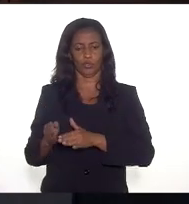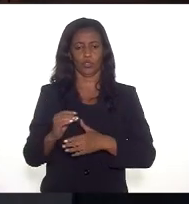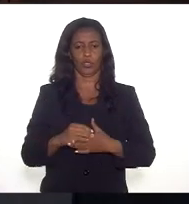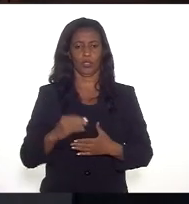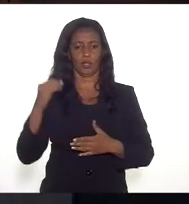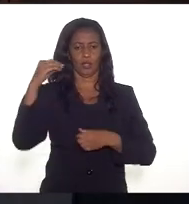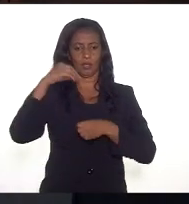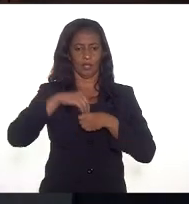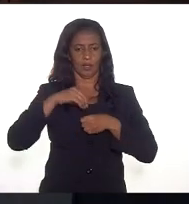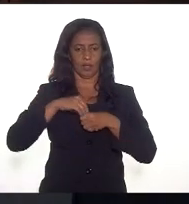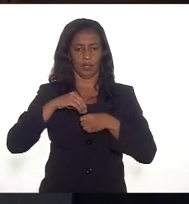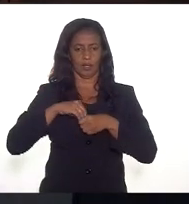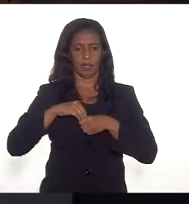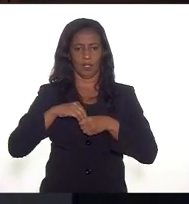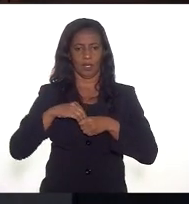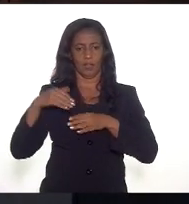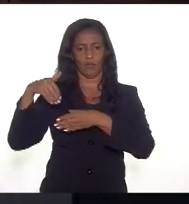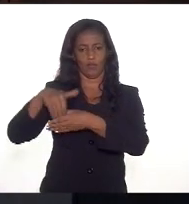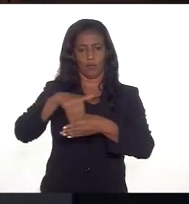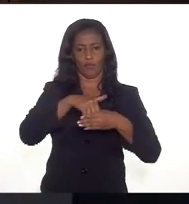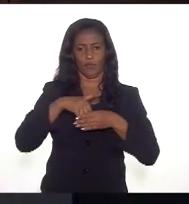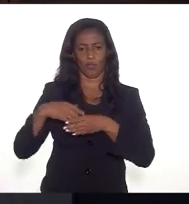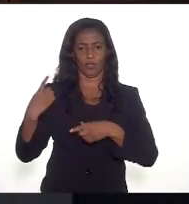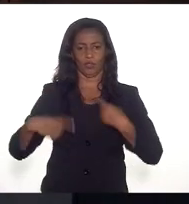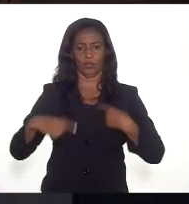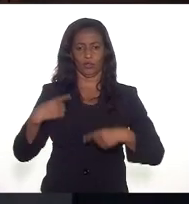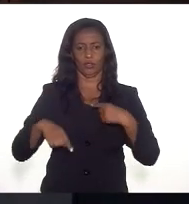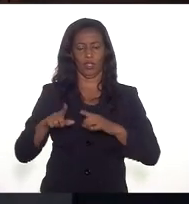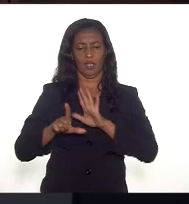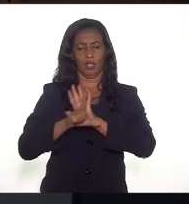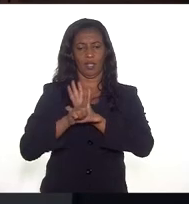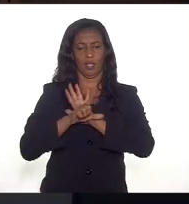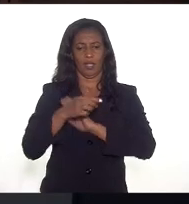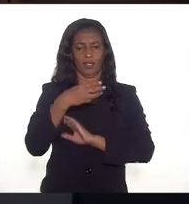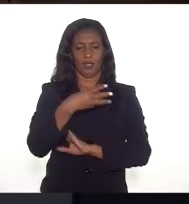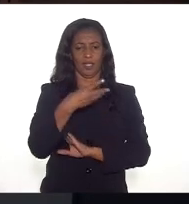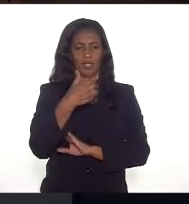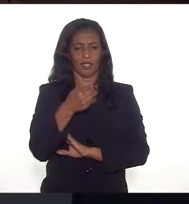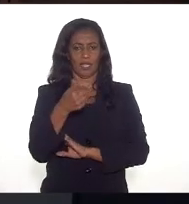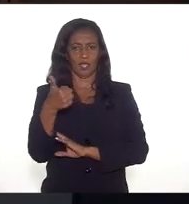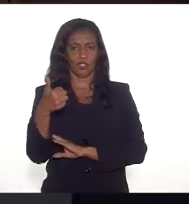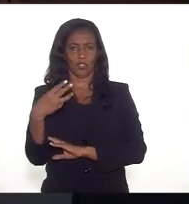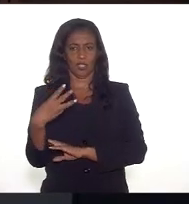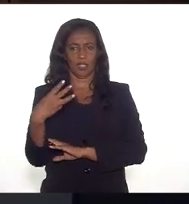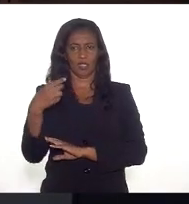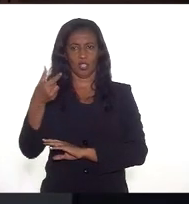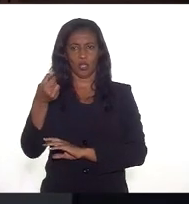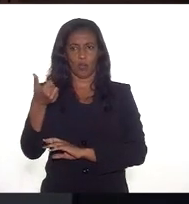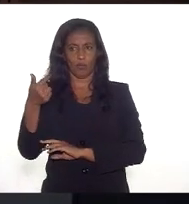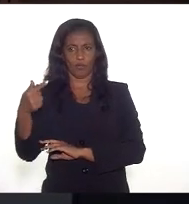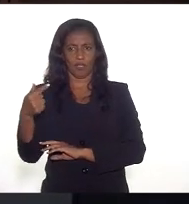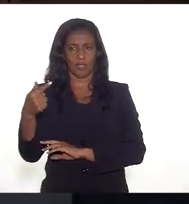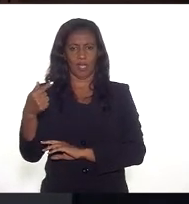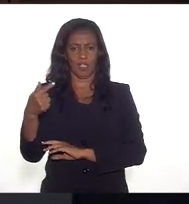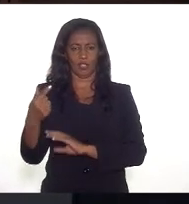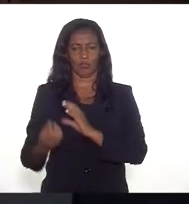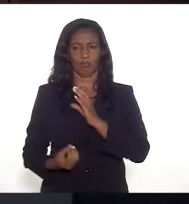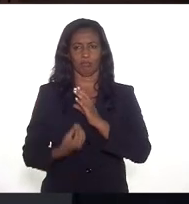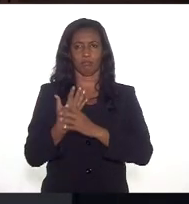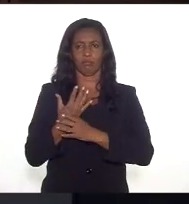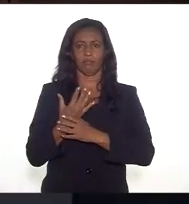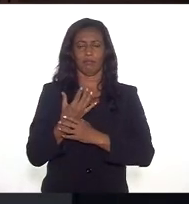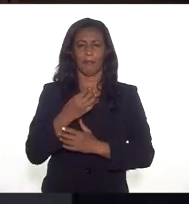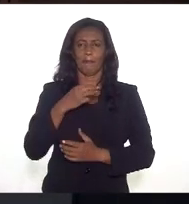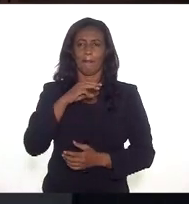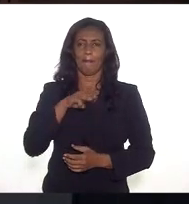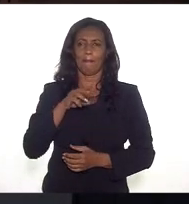Interno, em tramitação ordinária, em votação, em segunda discussão, projeto de lei 3713, de 17, de autoria da deputada Marta Rocha, que dispõe